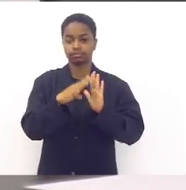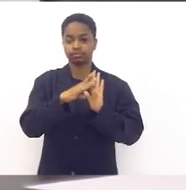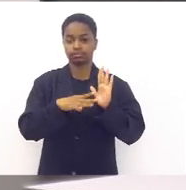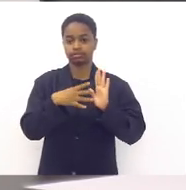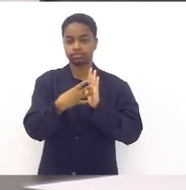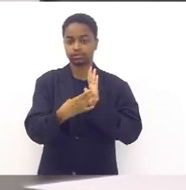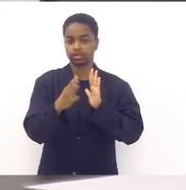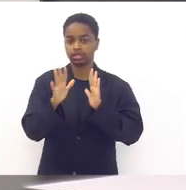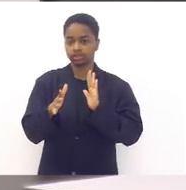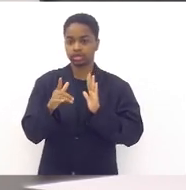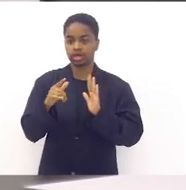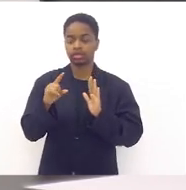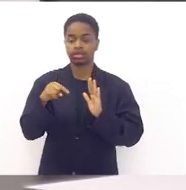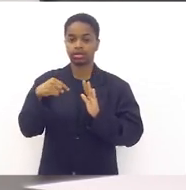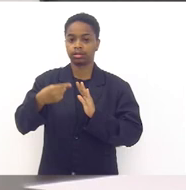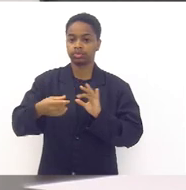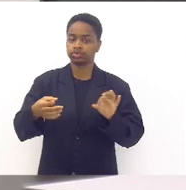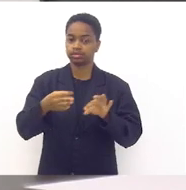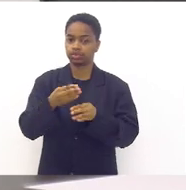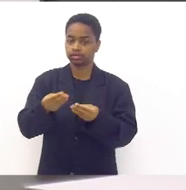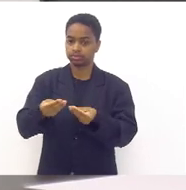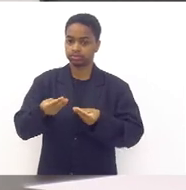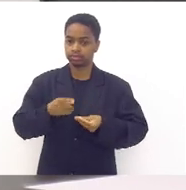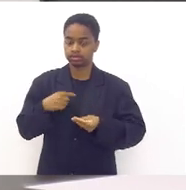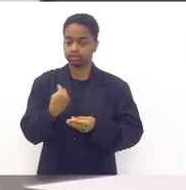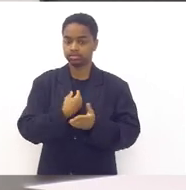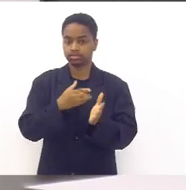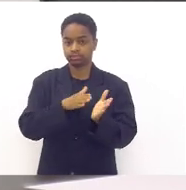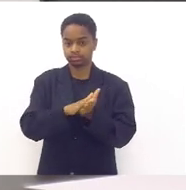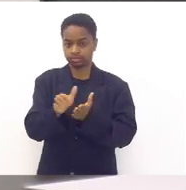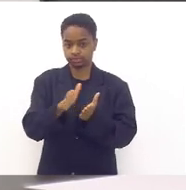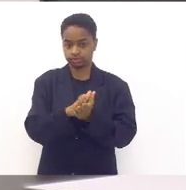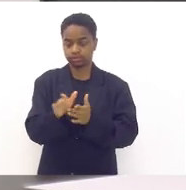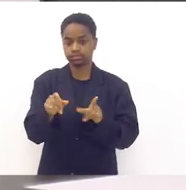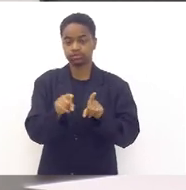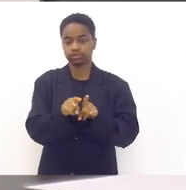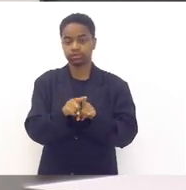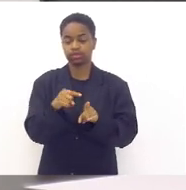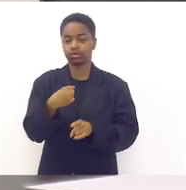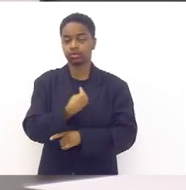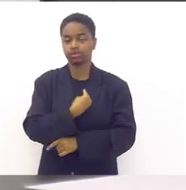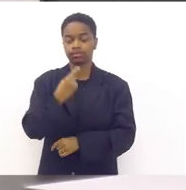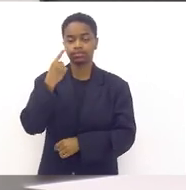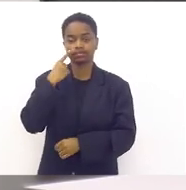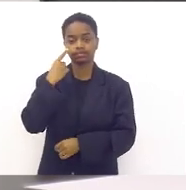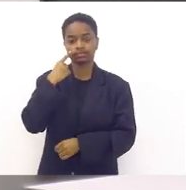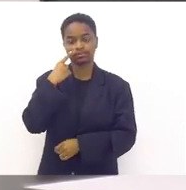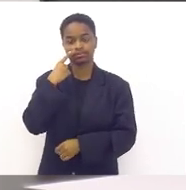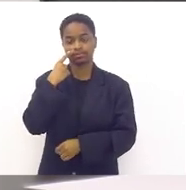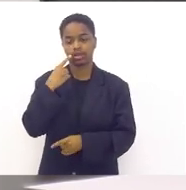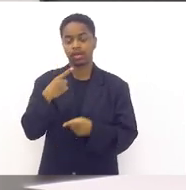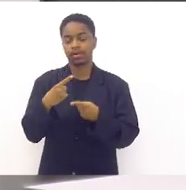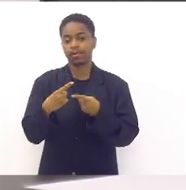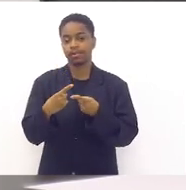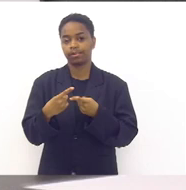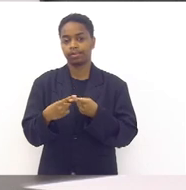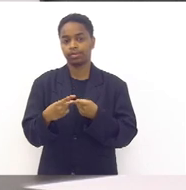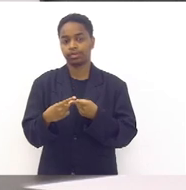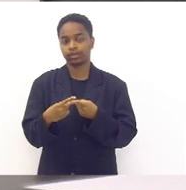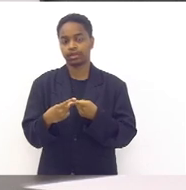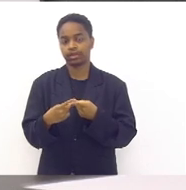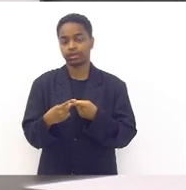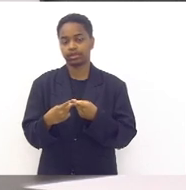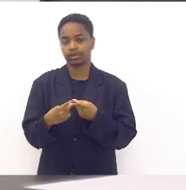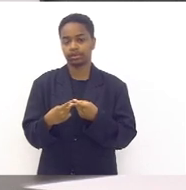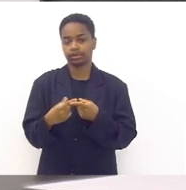que chegar a gente vai publicar esse cronograma, e vamos verificar, porque isso